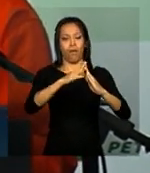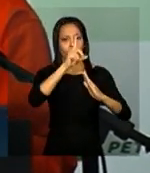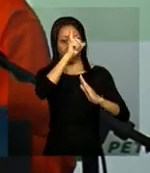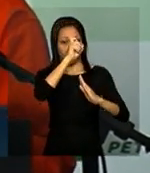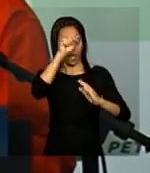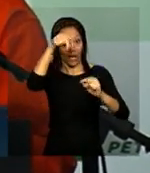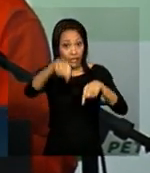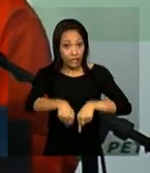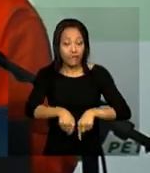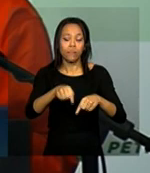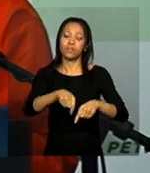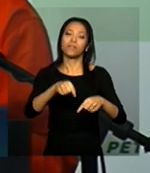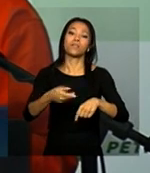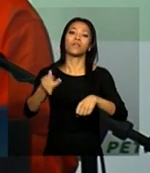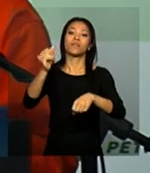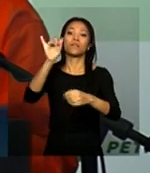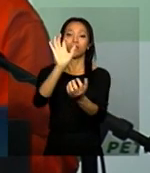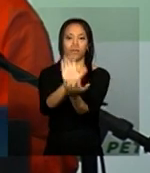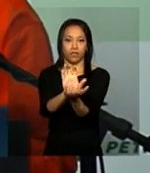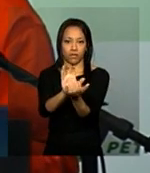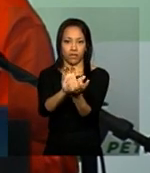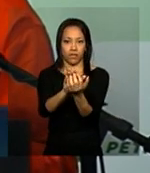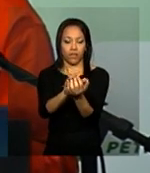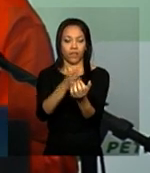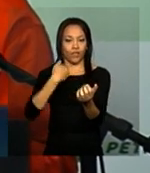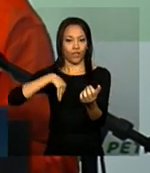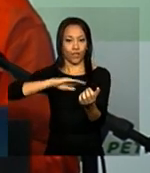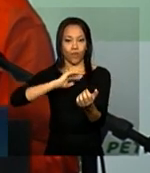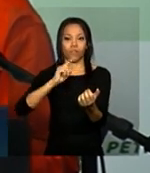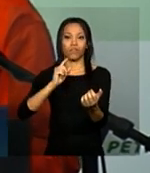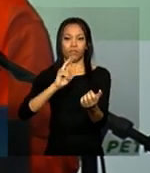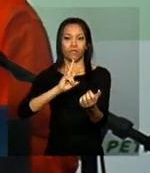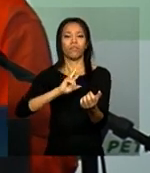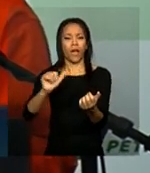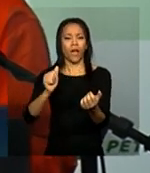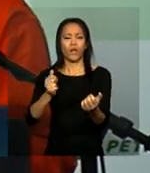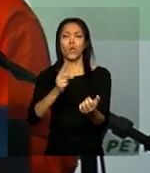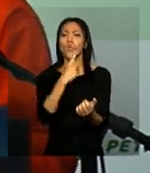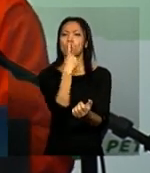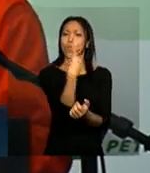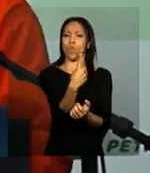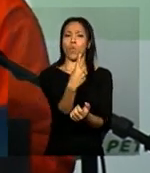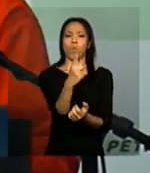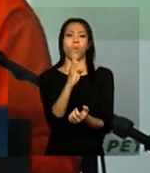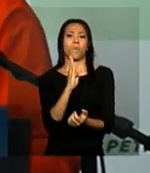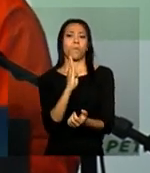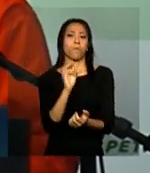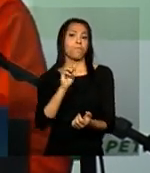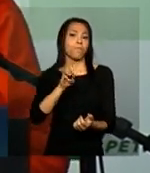em Pernambuco e chegaremos a dar uma cobertura para